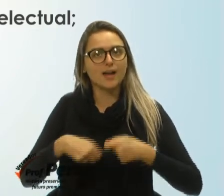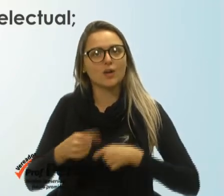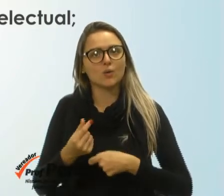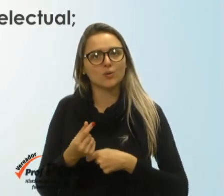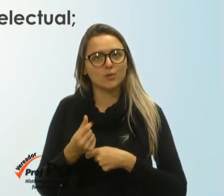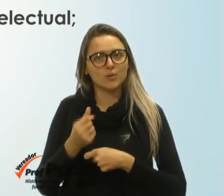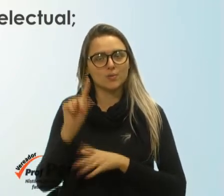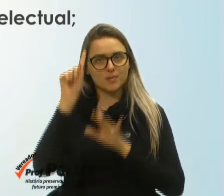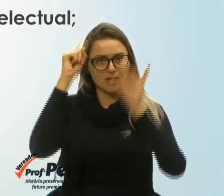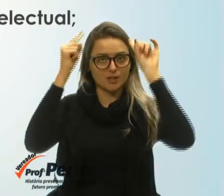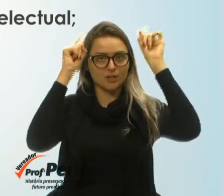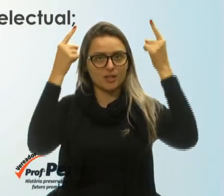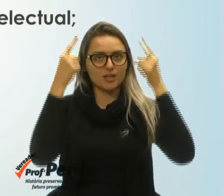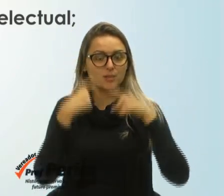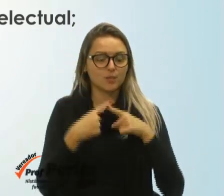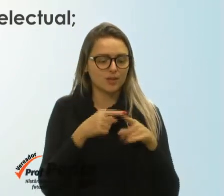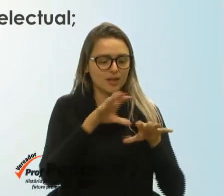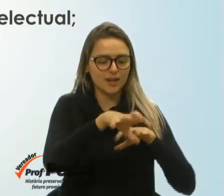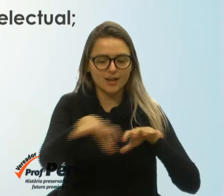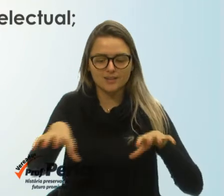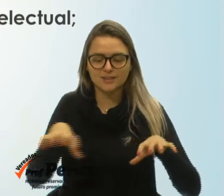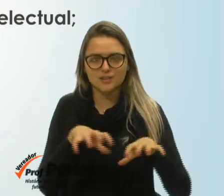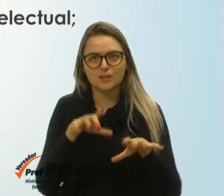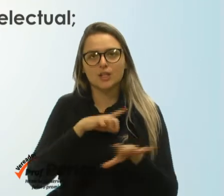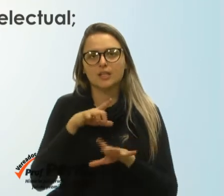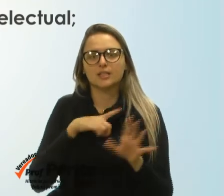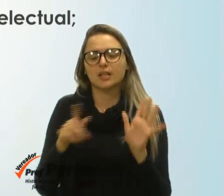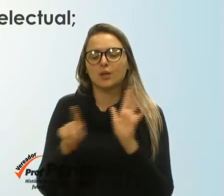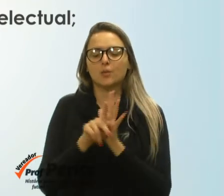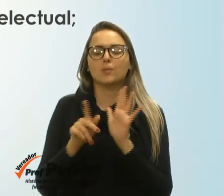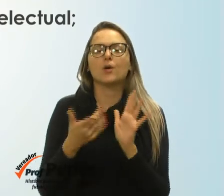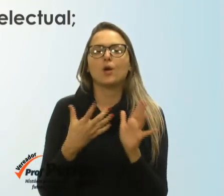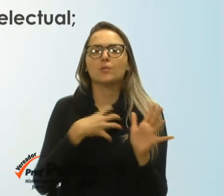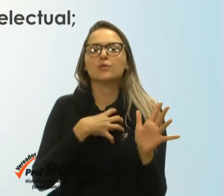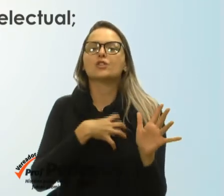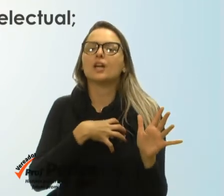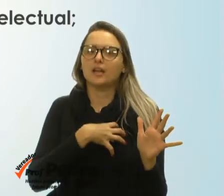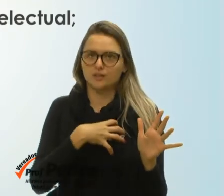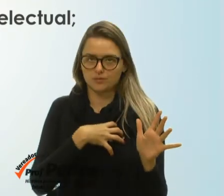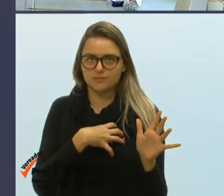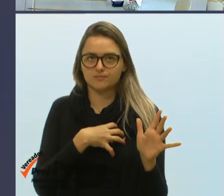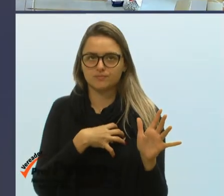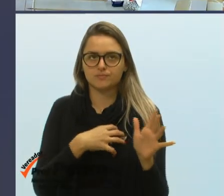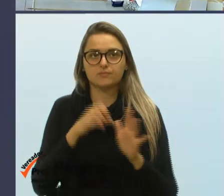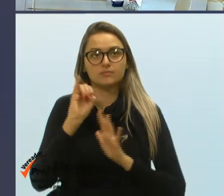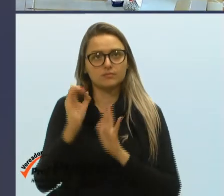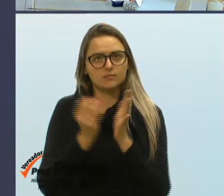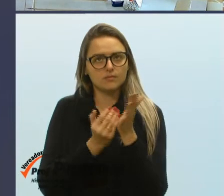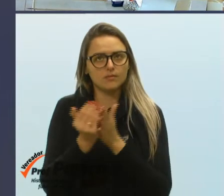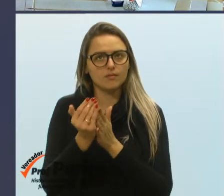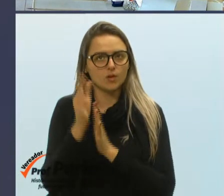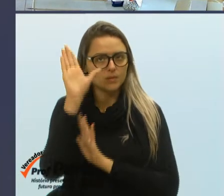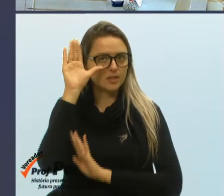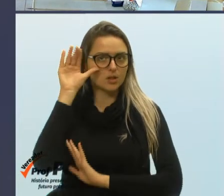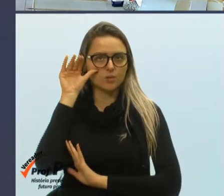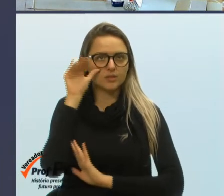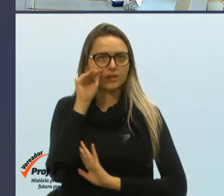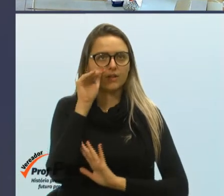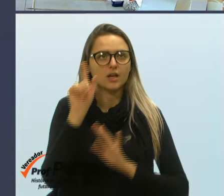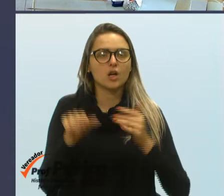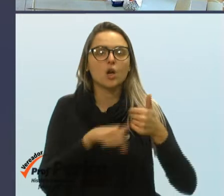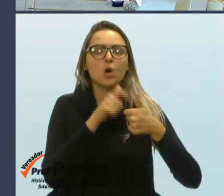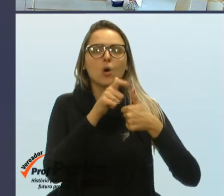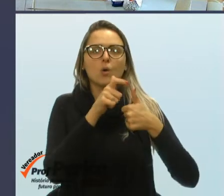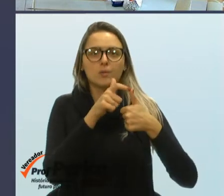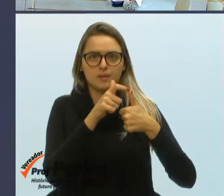localidade tem as suas especificidades. Mas se nós observarmos, este primeiro tijolo, se